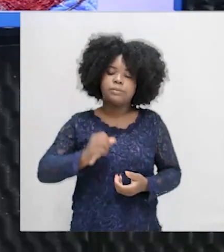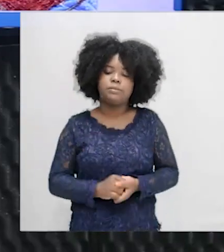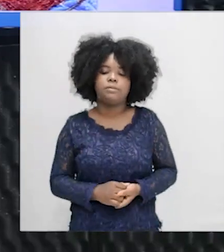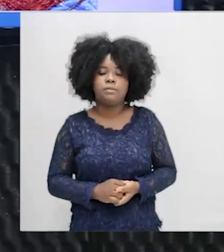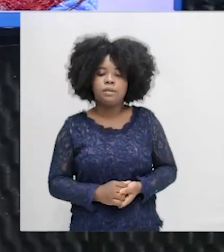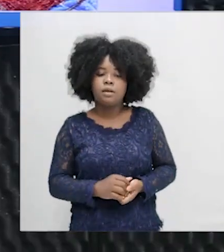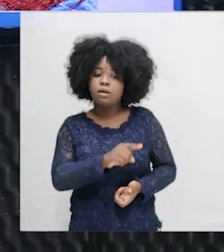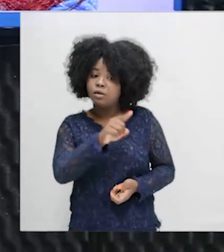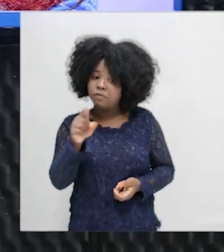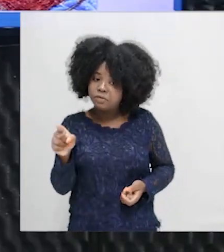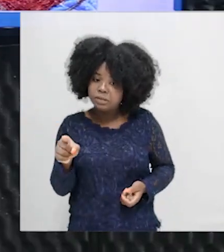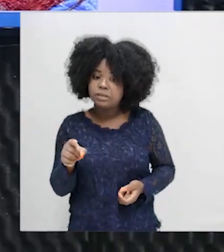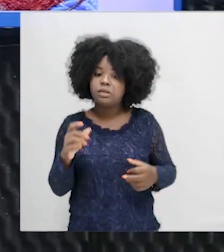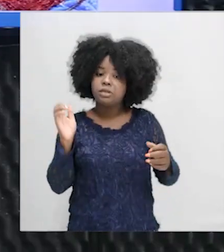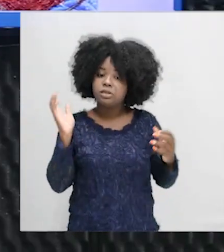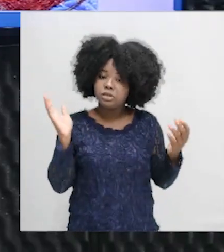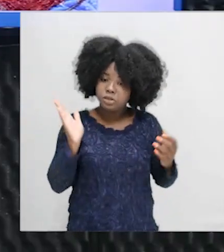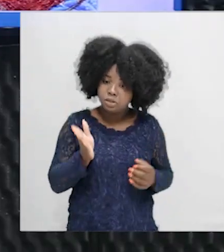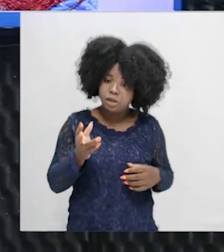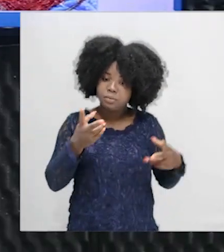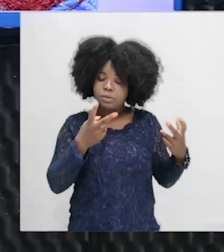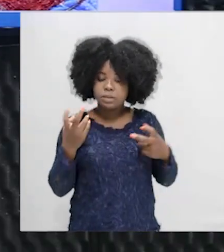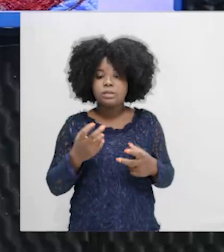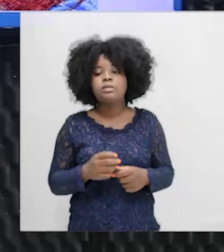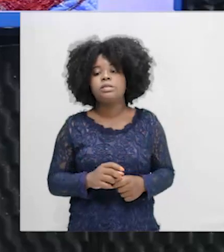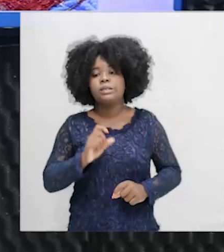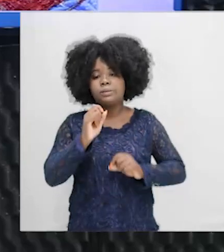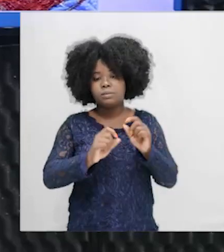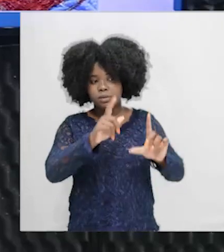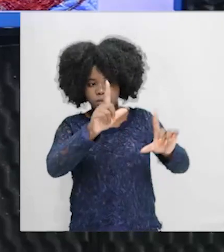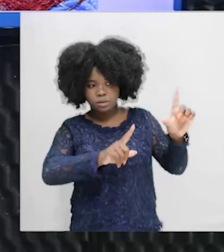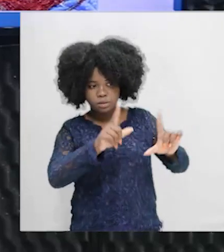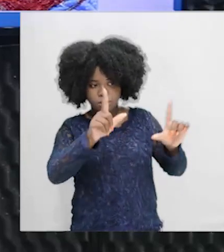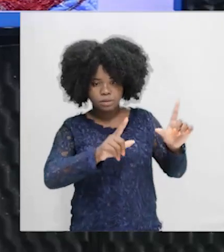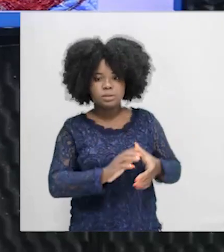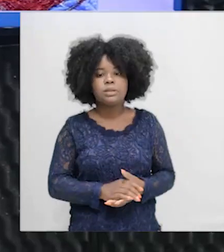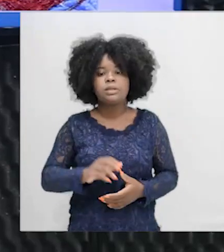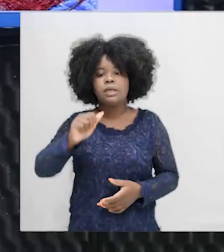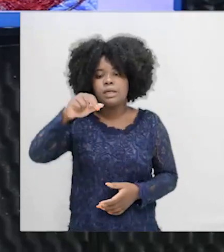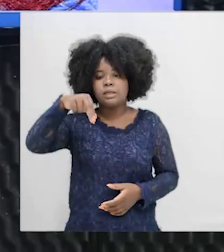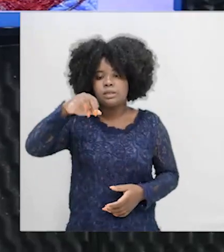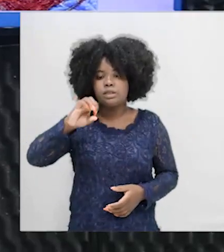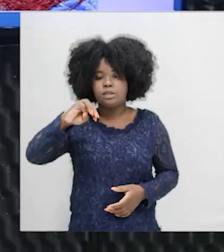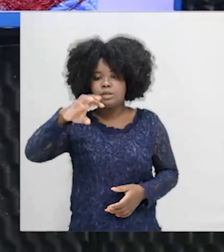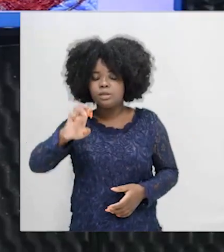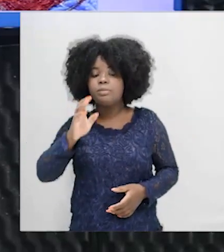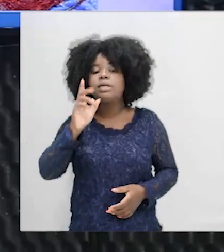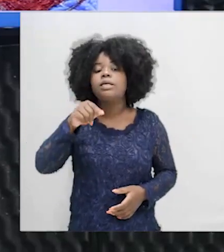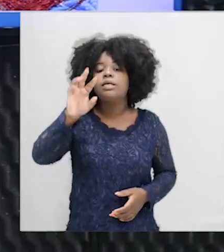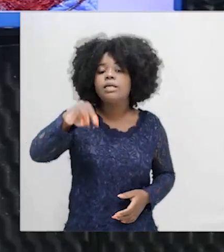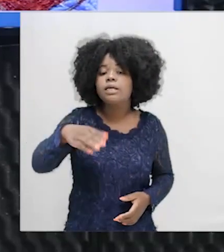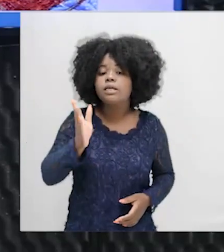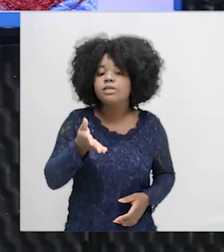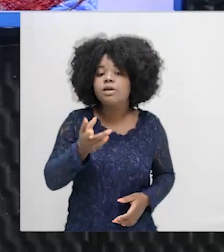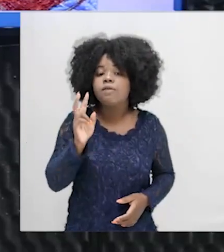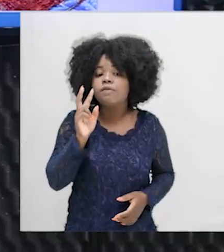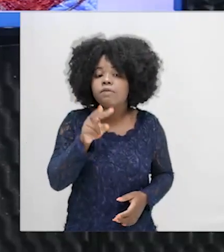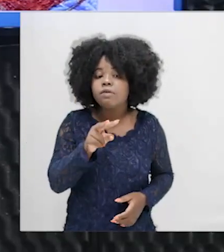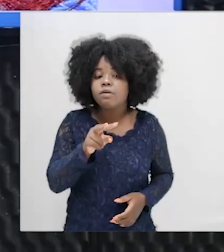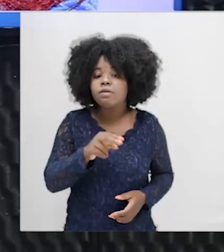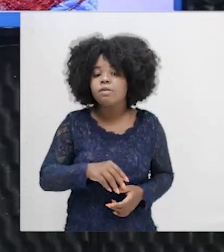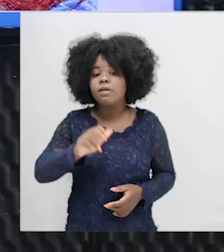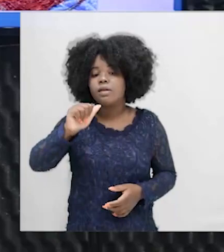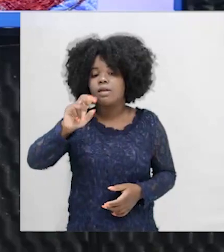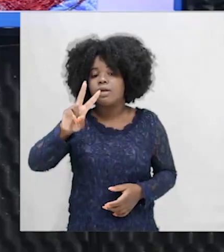em animações, em filmes. Né? Quem já assistiu, acho que um anime chamado Avatar tem alguma